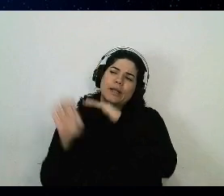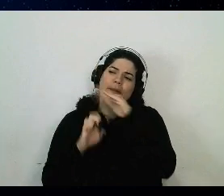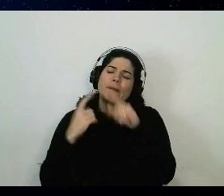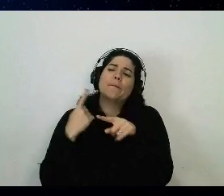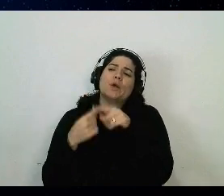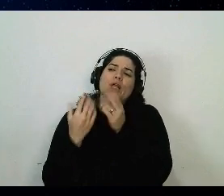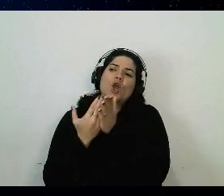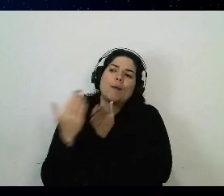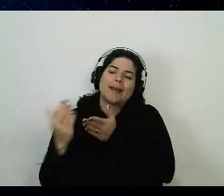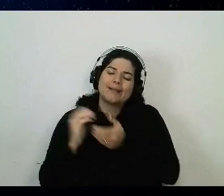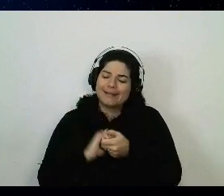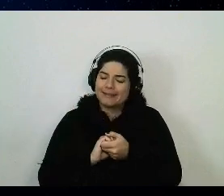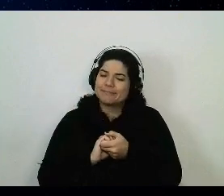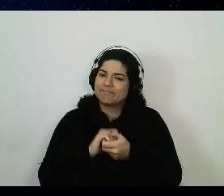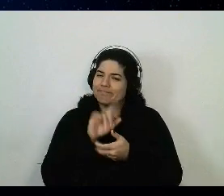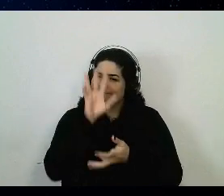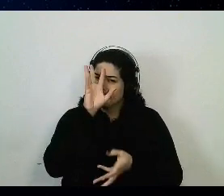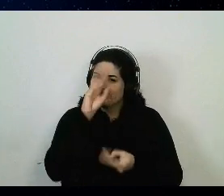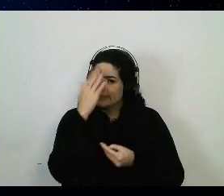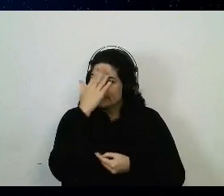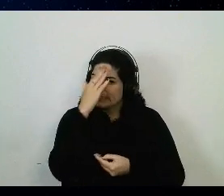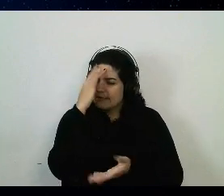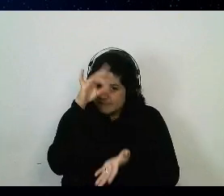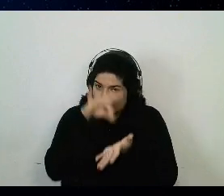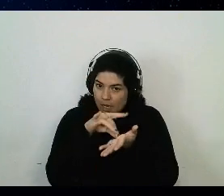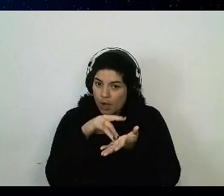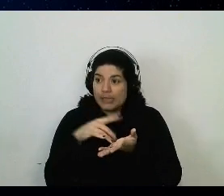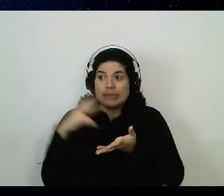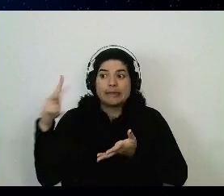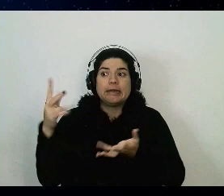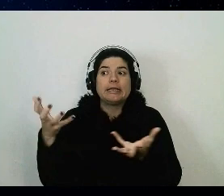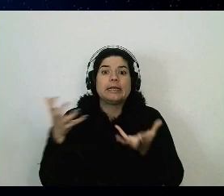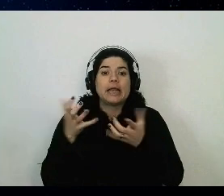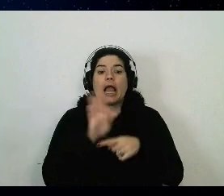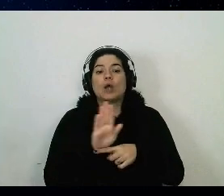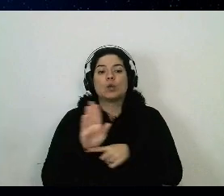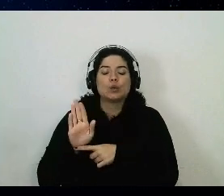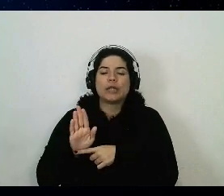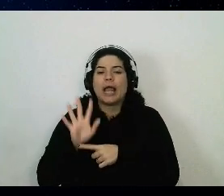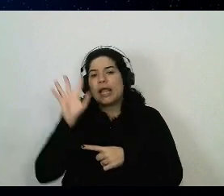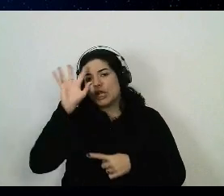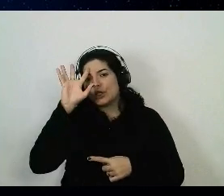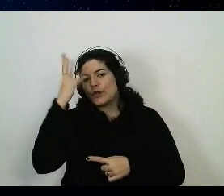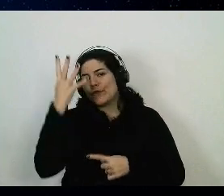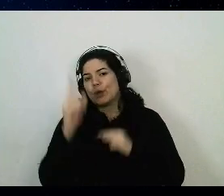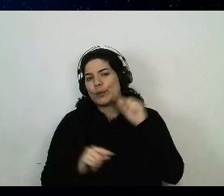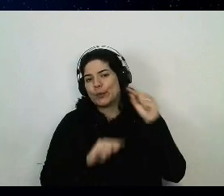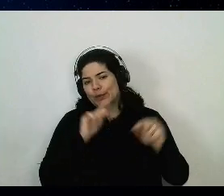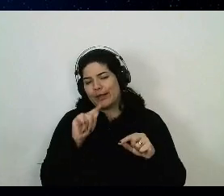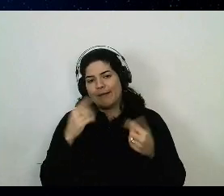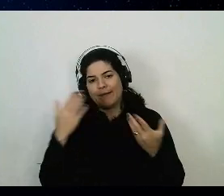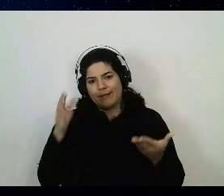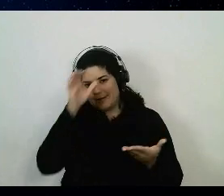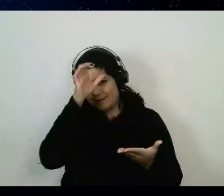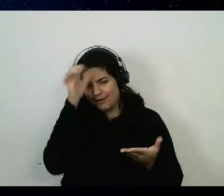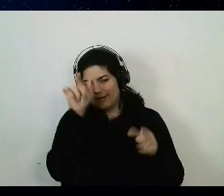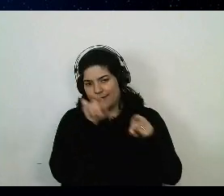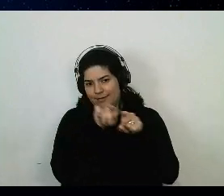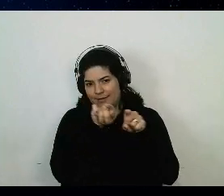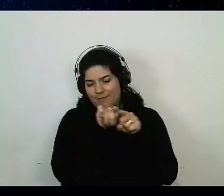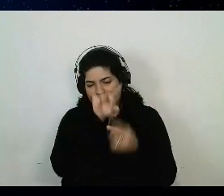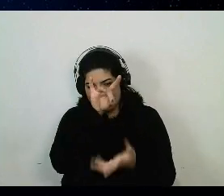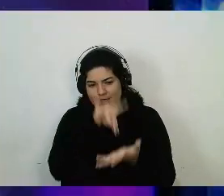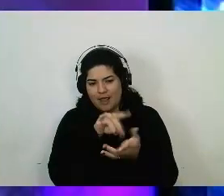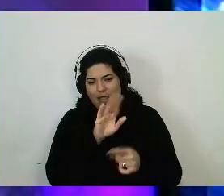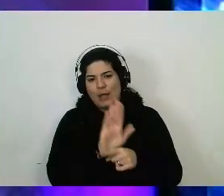começou. Aí vocês vão entender o que realmente, qual era a dor que ele queria auxiliar o cliente na outra ponta de forma genuína,